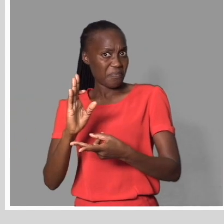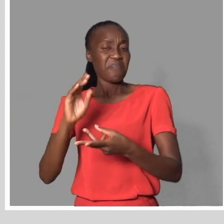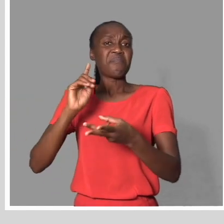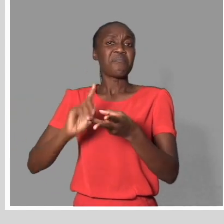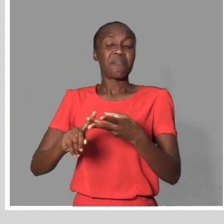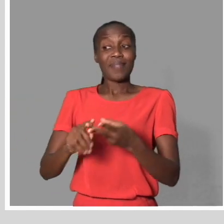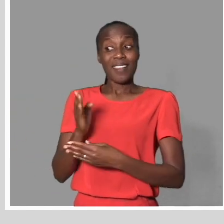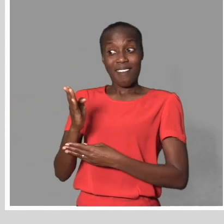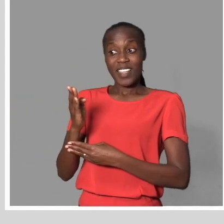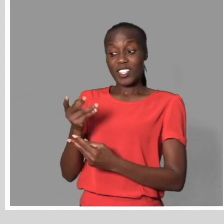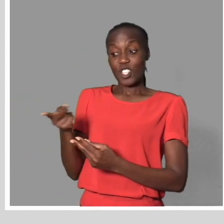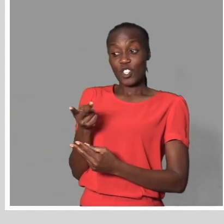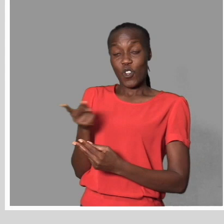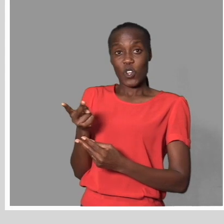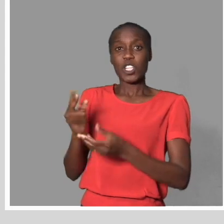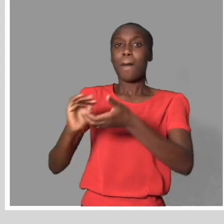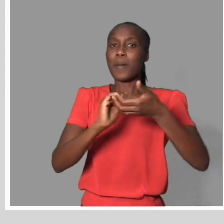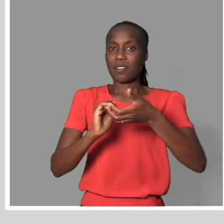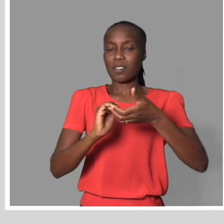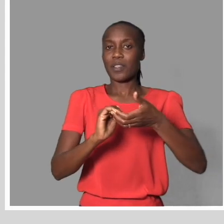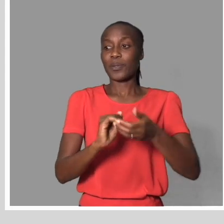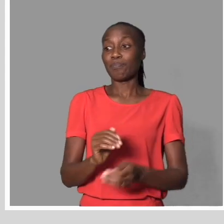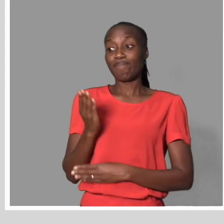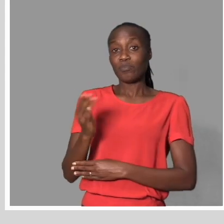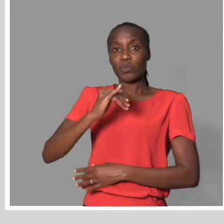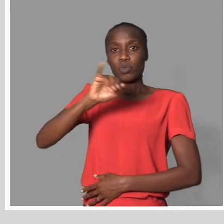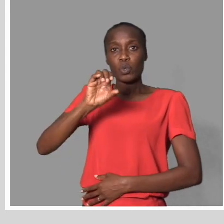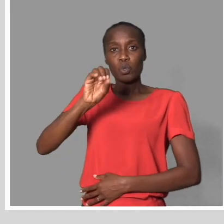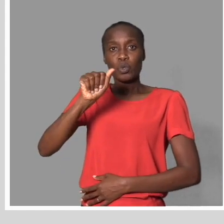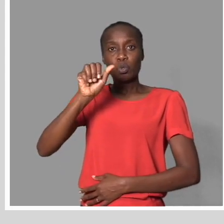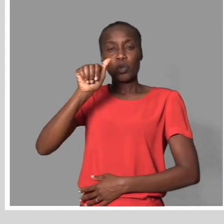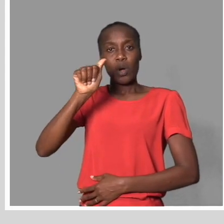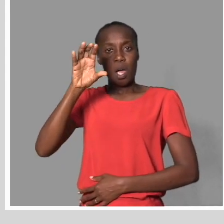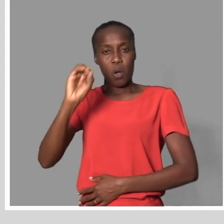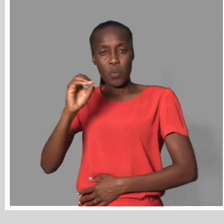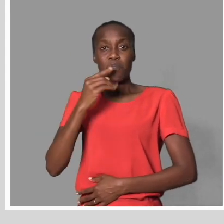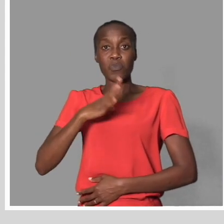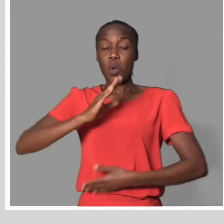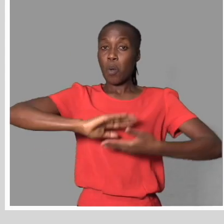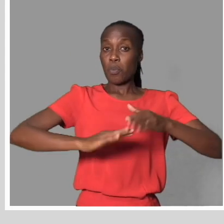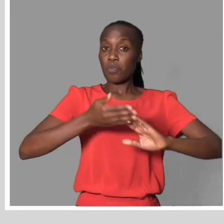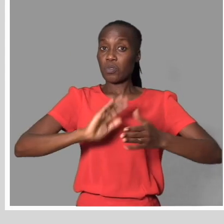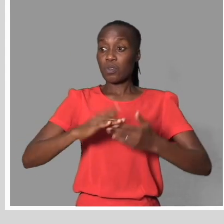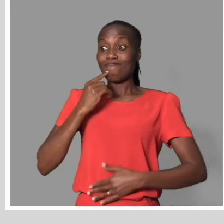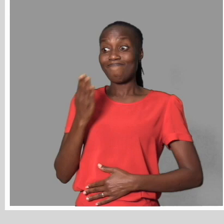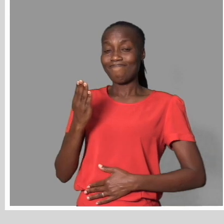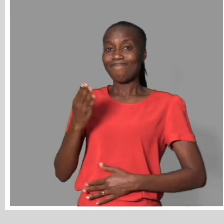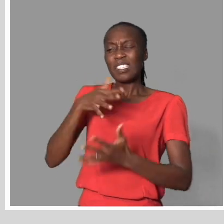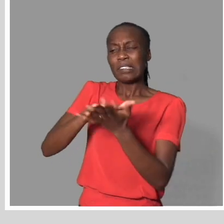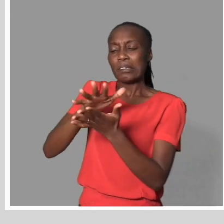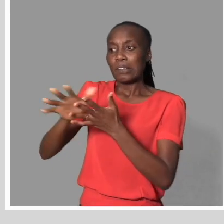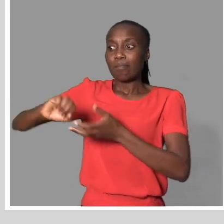têm latrinas melhoradas graças a esses dois parceiros. João Campos, professor da escola completa de Xavella,